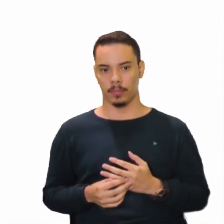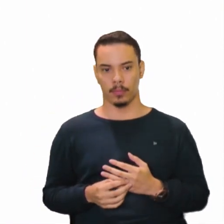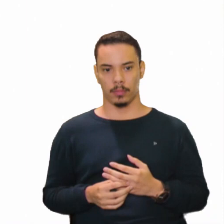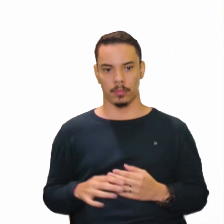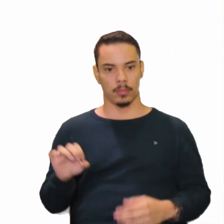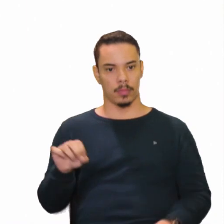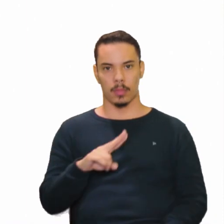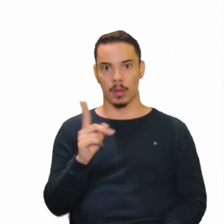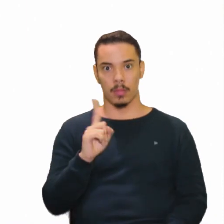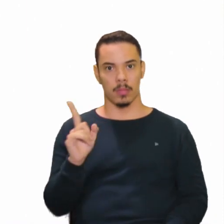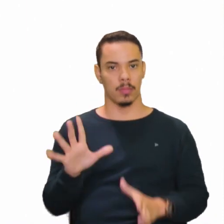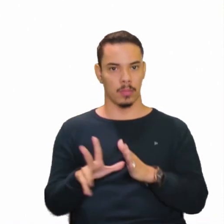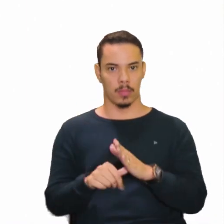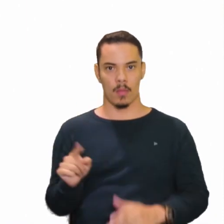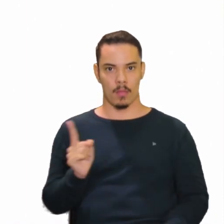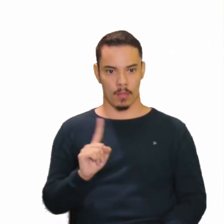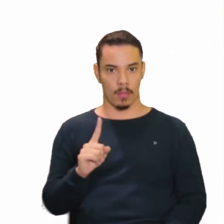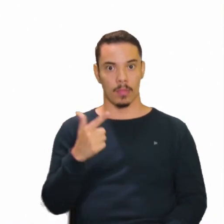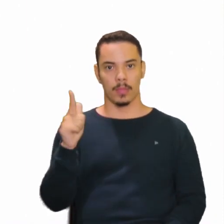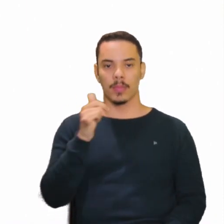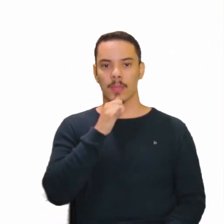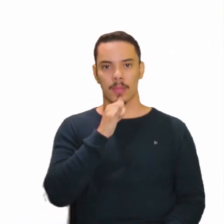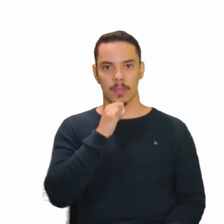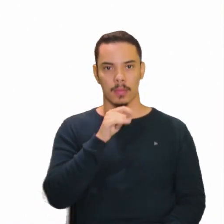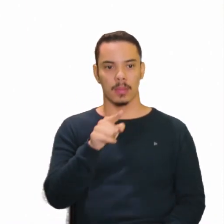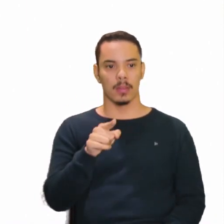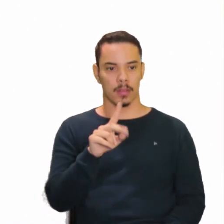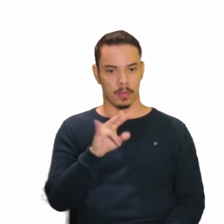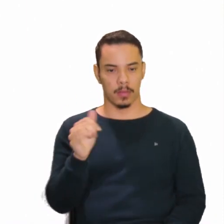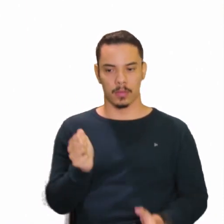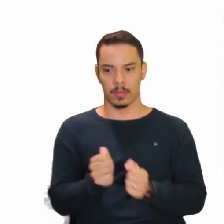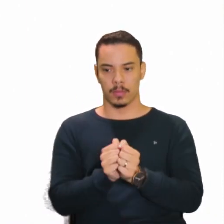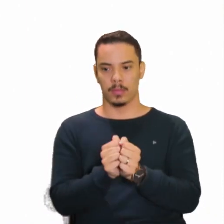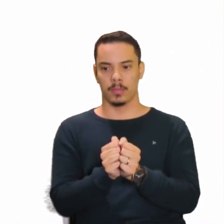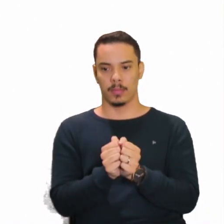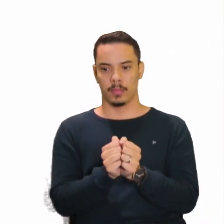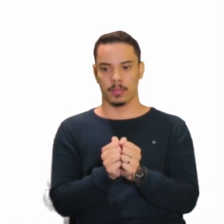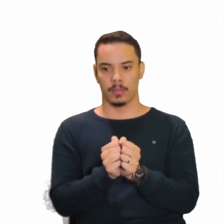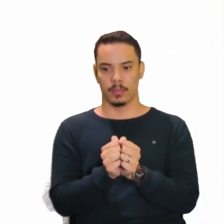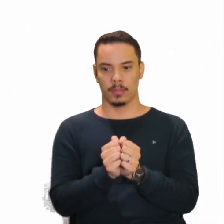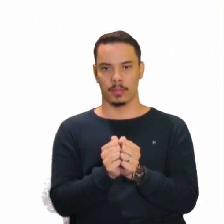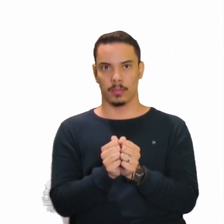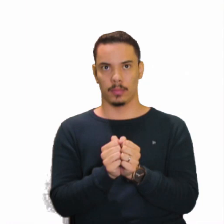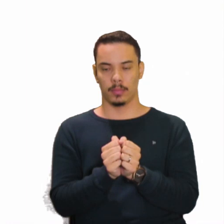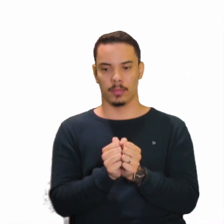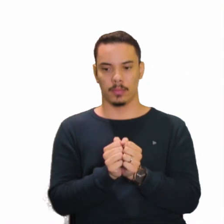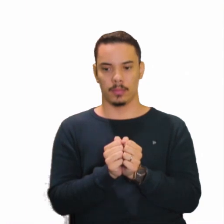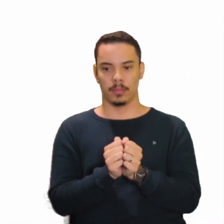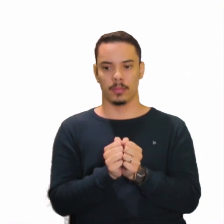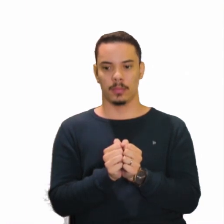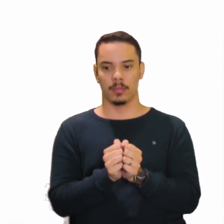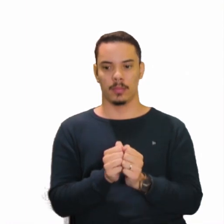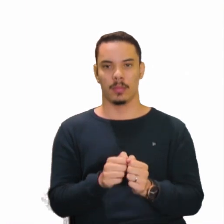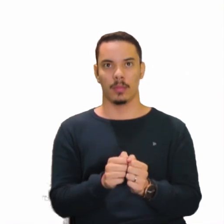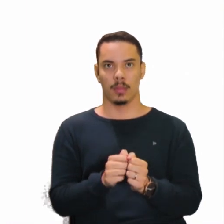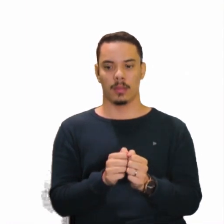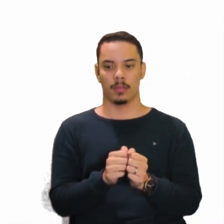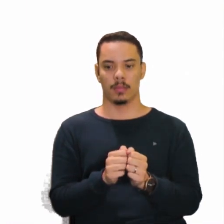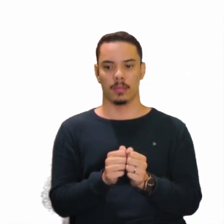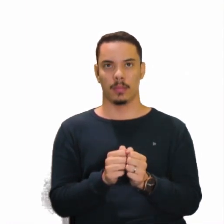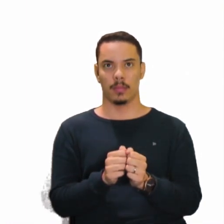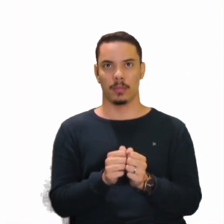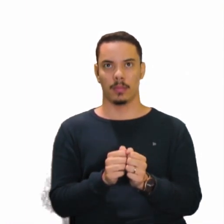não furtes? Outro exemplo. Você irá com ele agora ou vá com ele